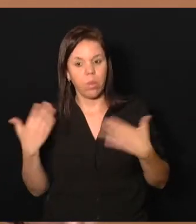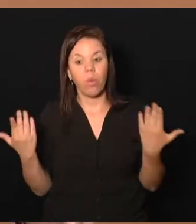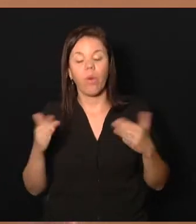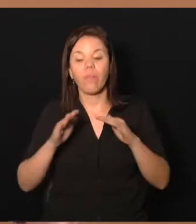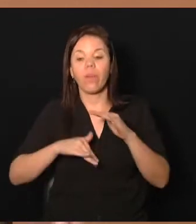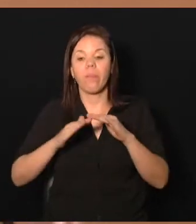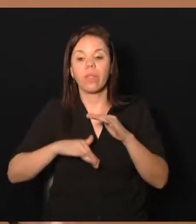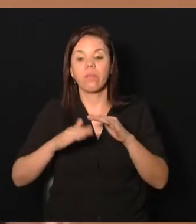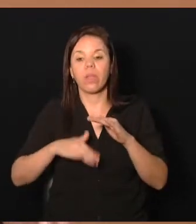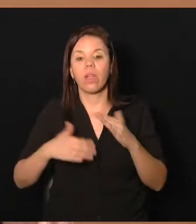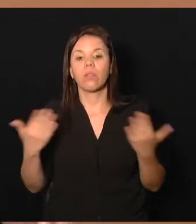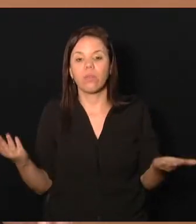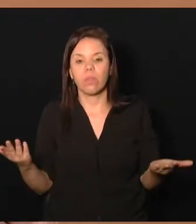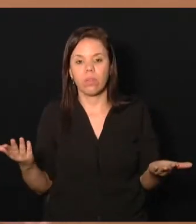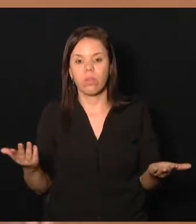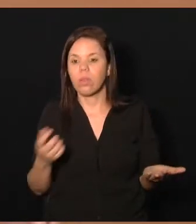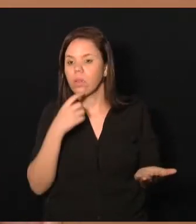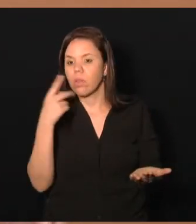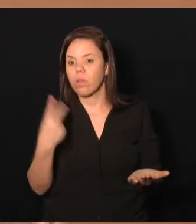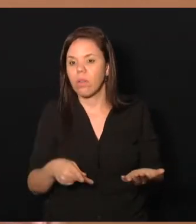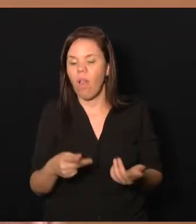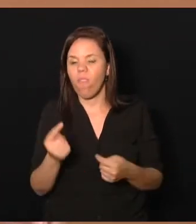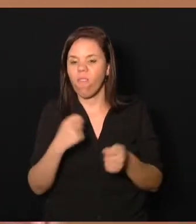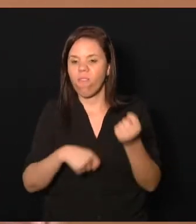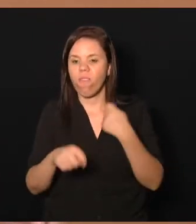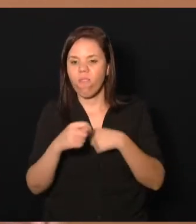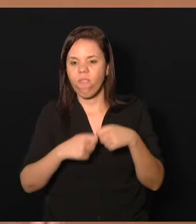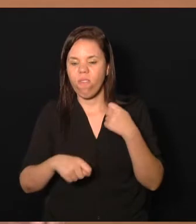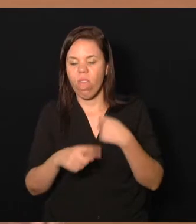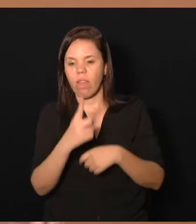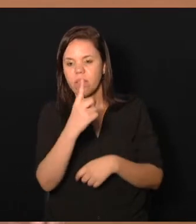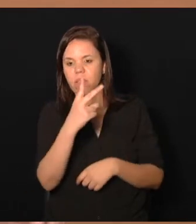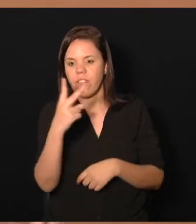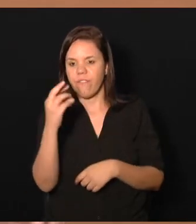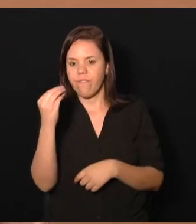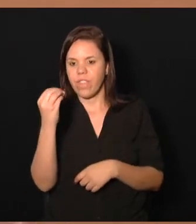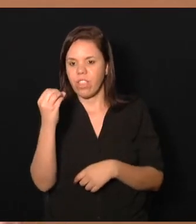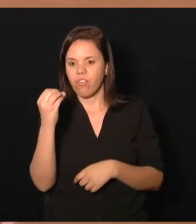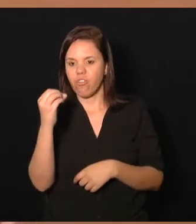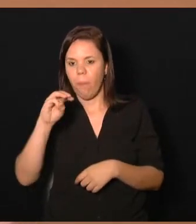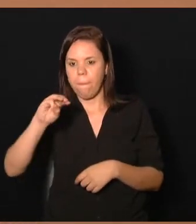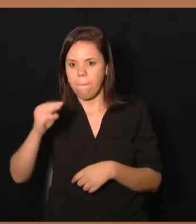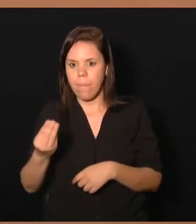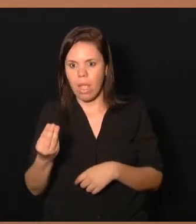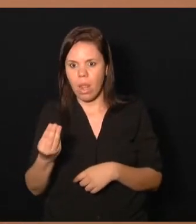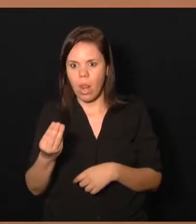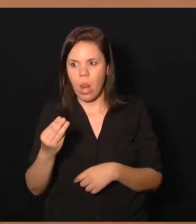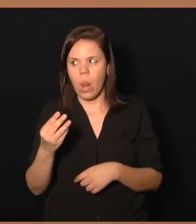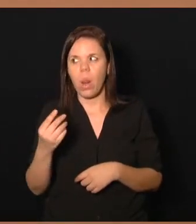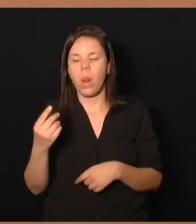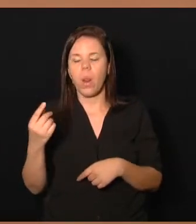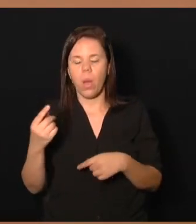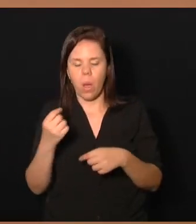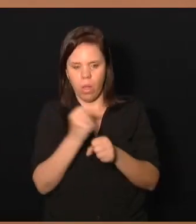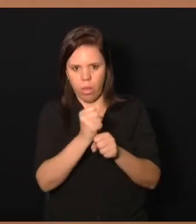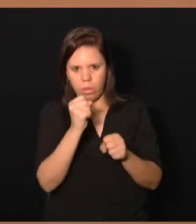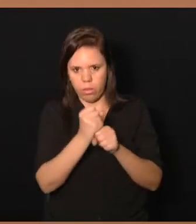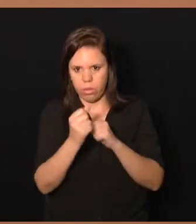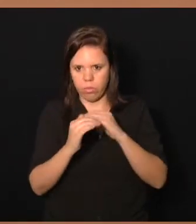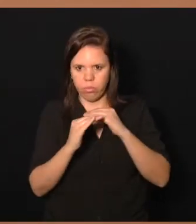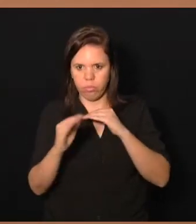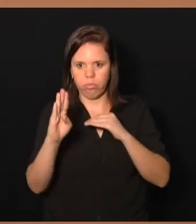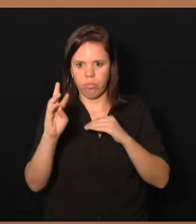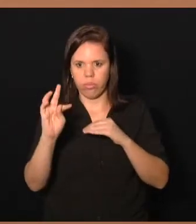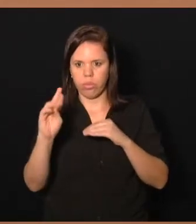barato. Campinas economizou 120 milhões com essa brincadeira. Que a partir do momento que ela fatiou, porque se vai